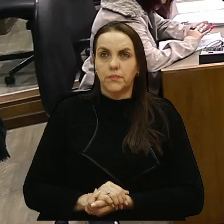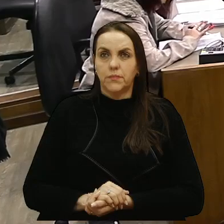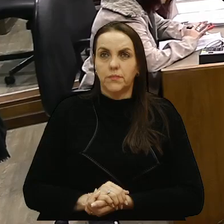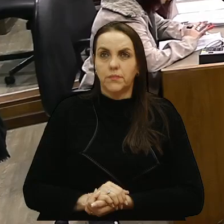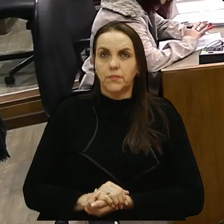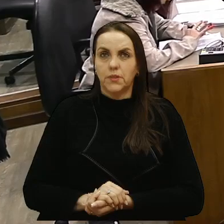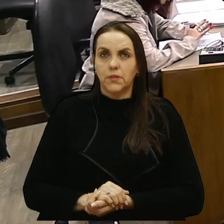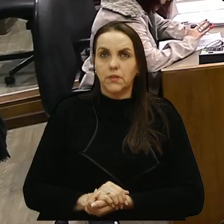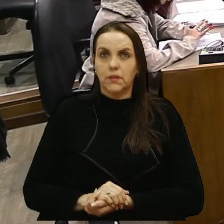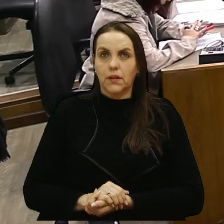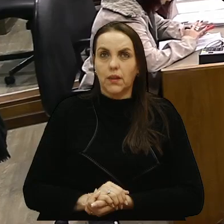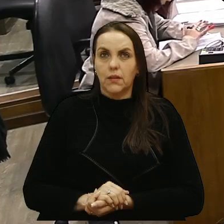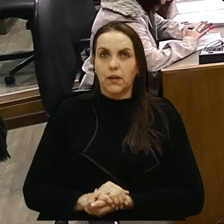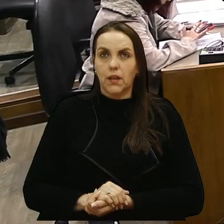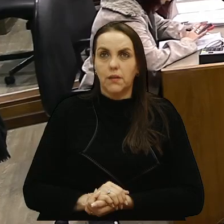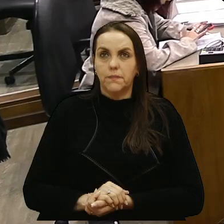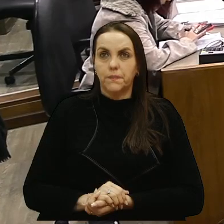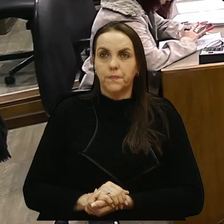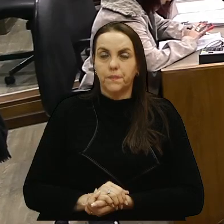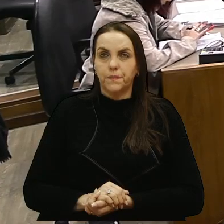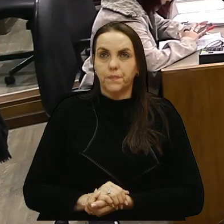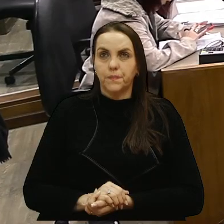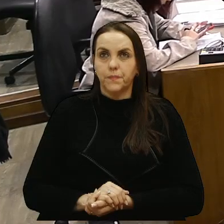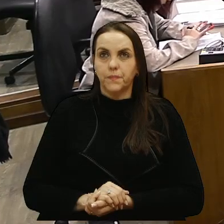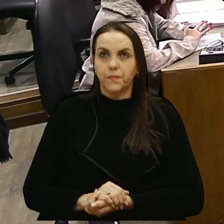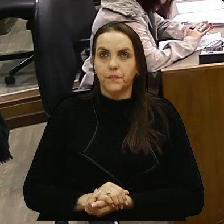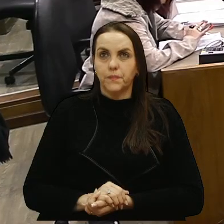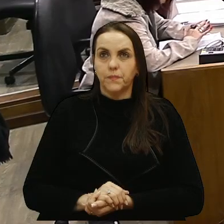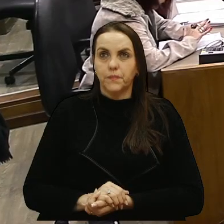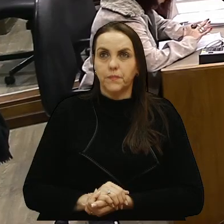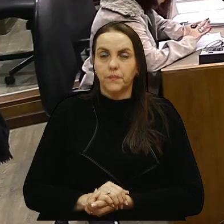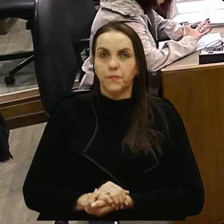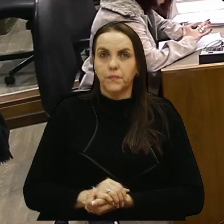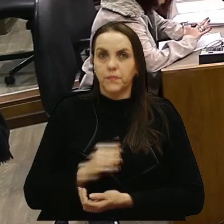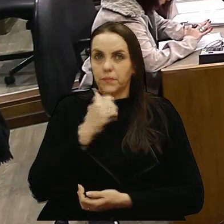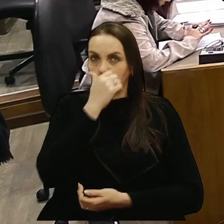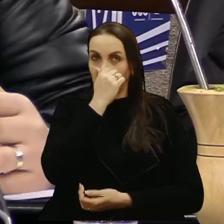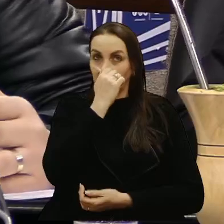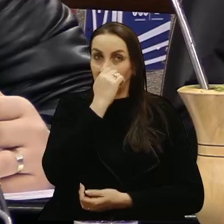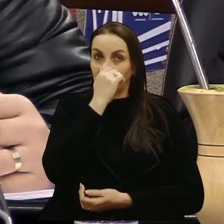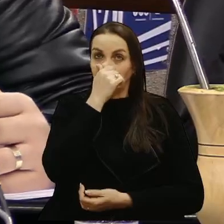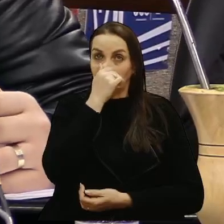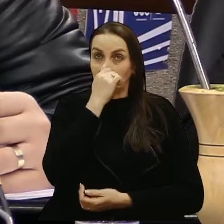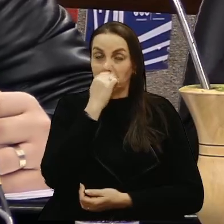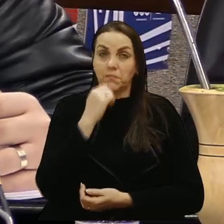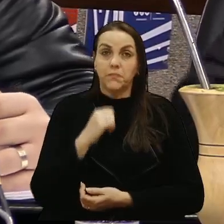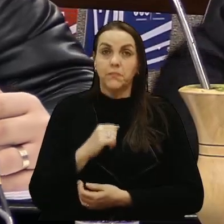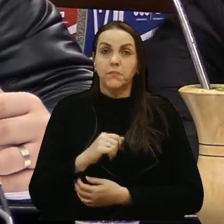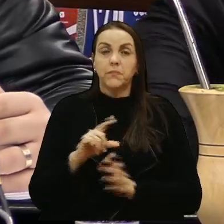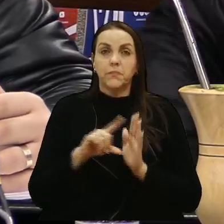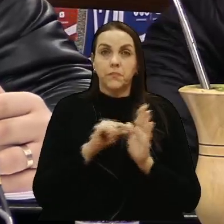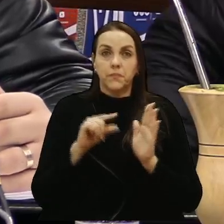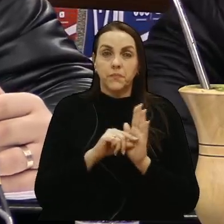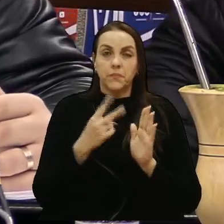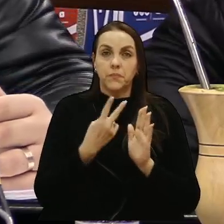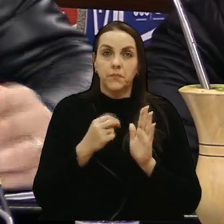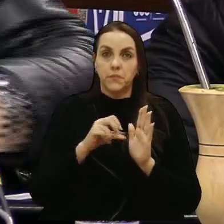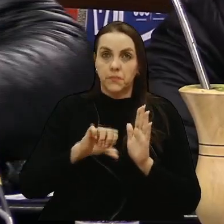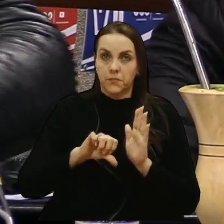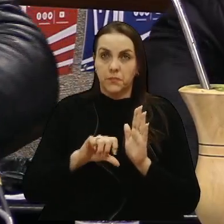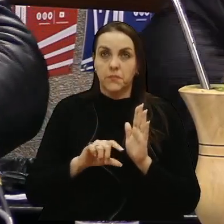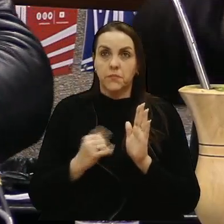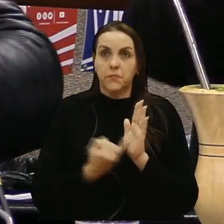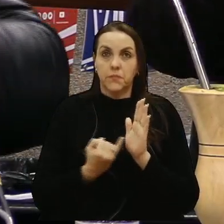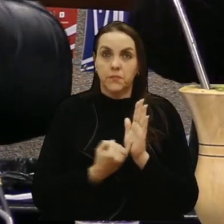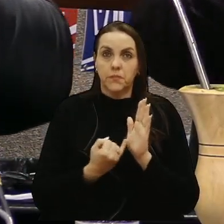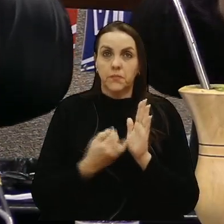Ramon. Desculpe. Eu estava aqui registrando. Desculpem, colegas. Tudo bem, Pois presidente. não, vereador Ramon. Artigo 209, inciso 2º, para a vereadora se ater o tema.